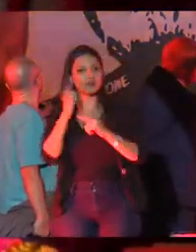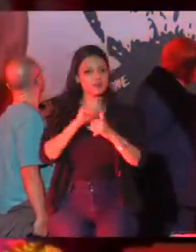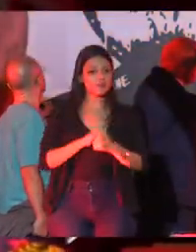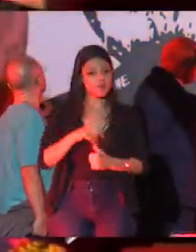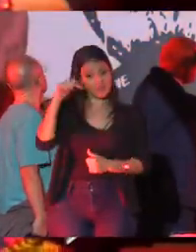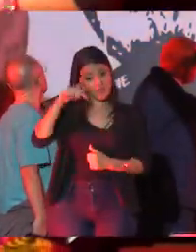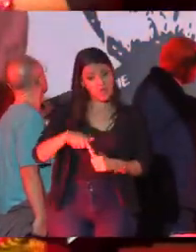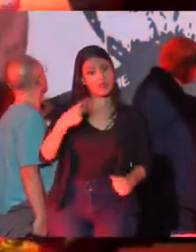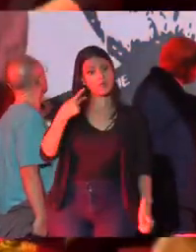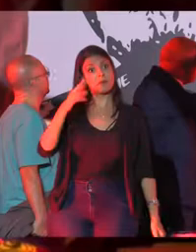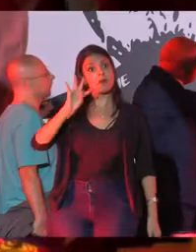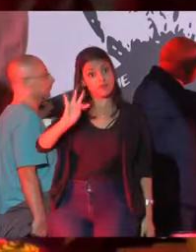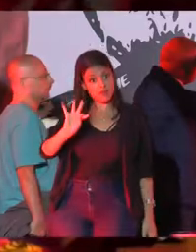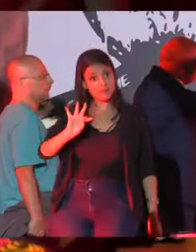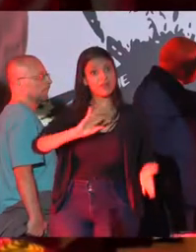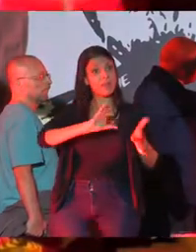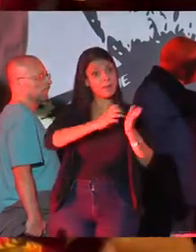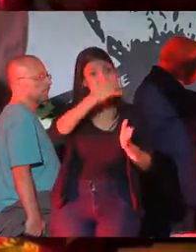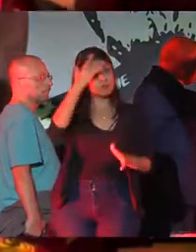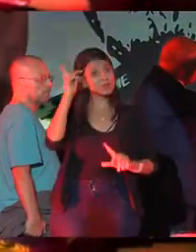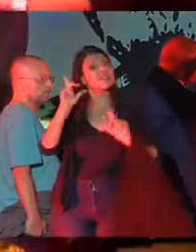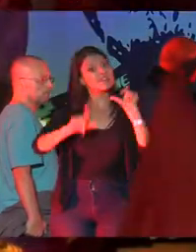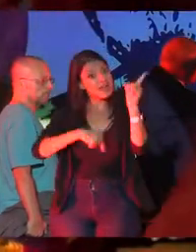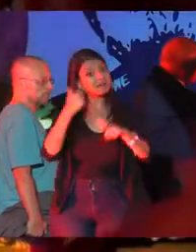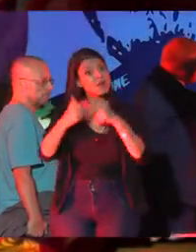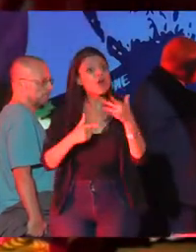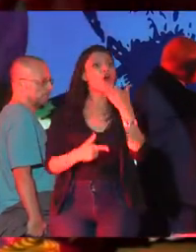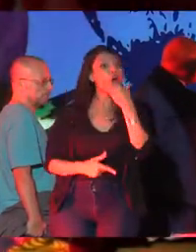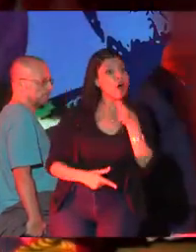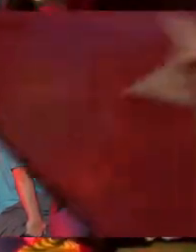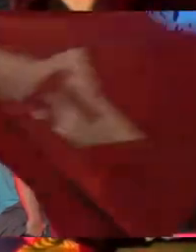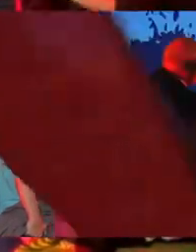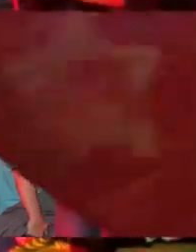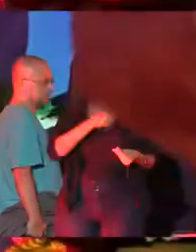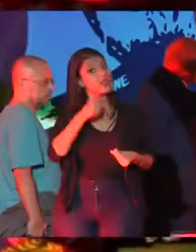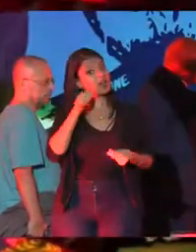dos Trabalhadores e das Trabalhadoras.